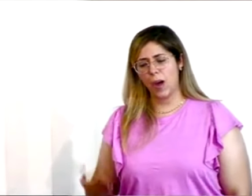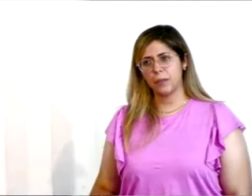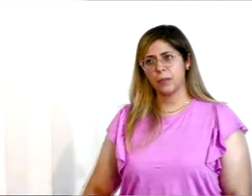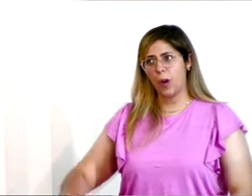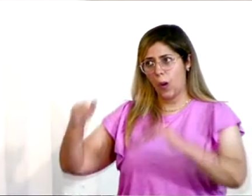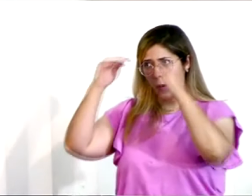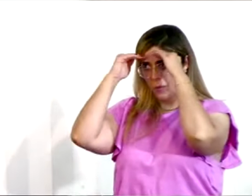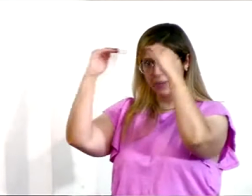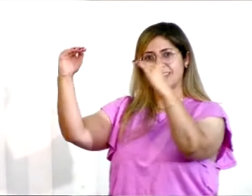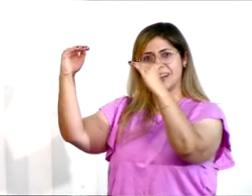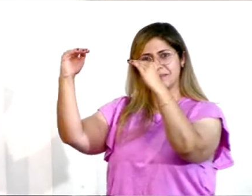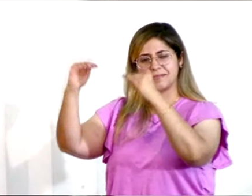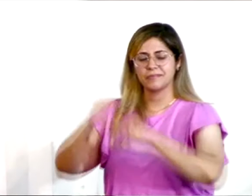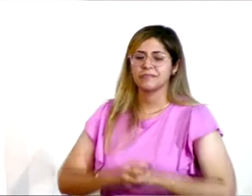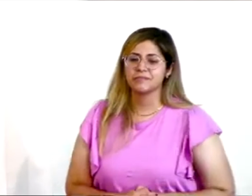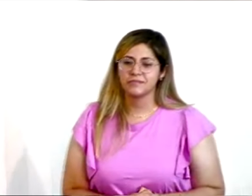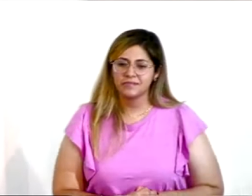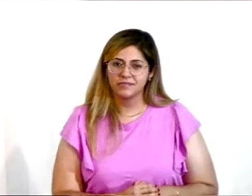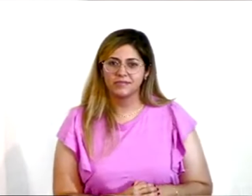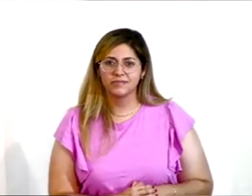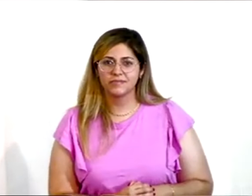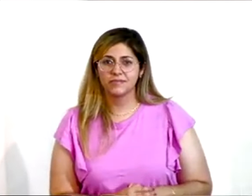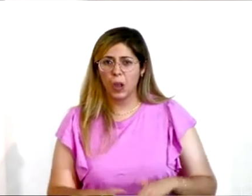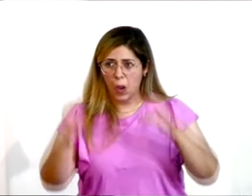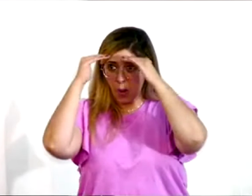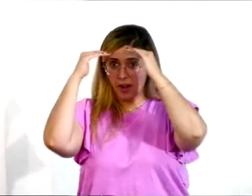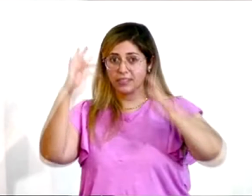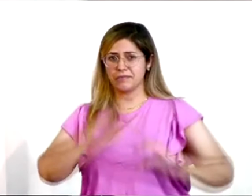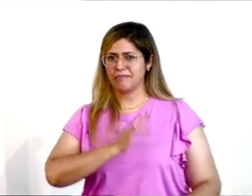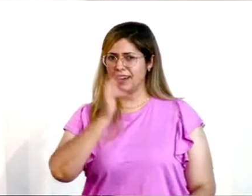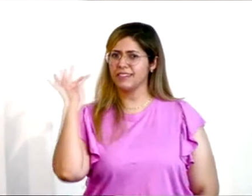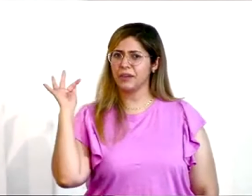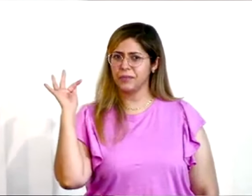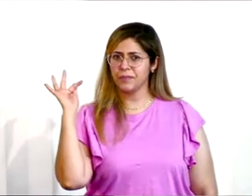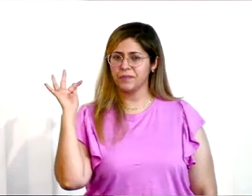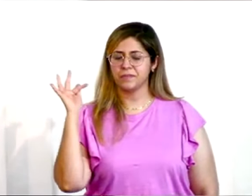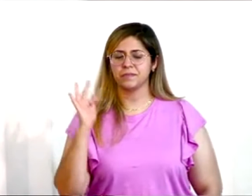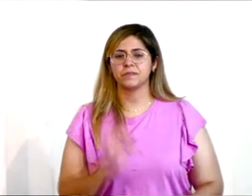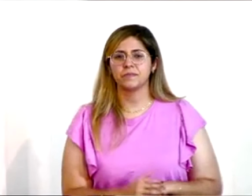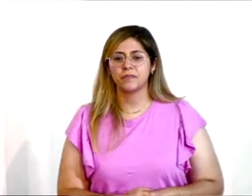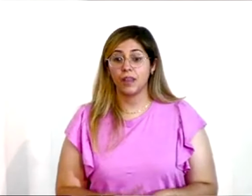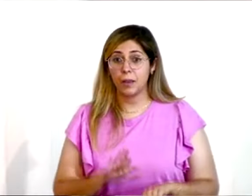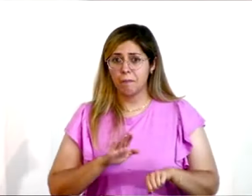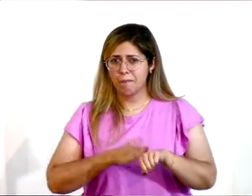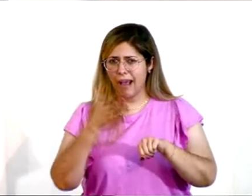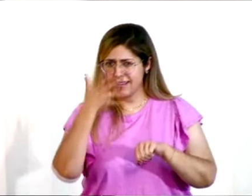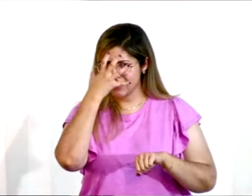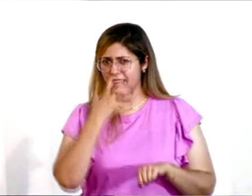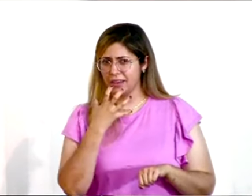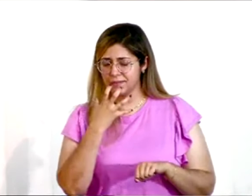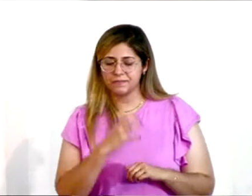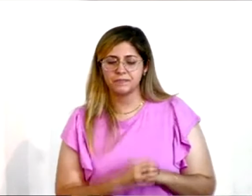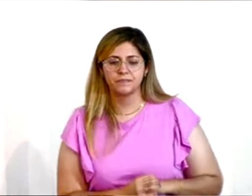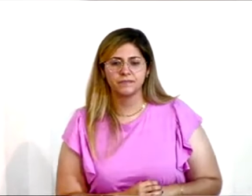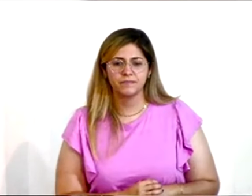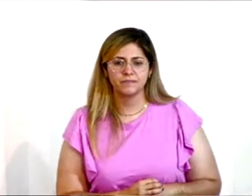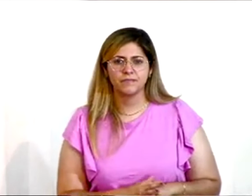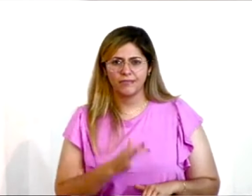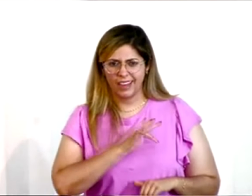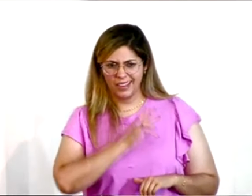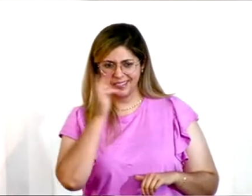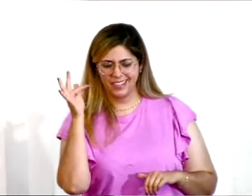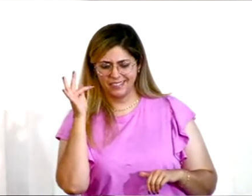Quer saber de obediência? Conheçam-nos, os fariseus, a seita mais severa do judaísmo. Hoje, quando a gente fala fariseu, a gente